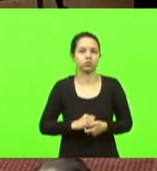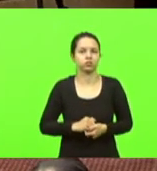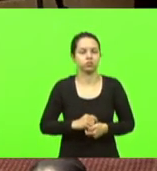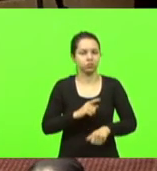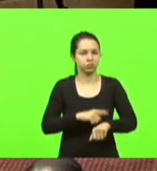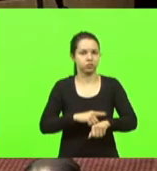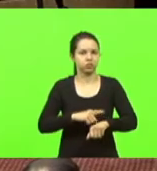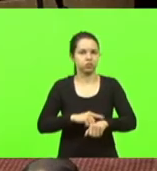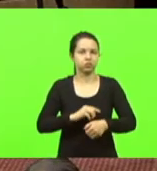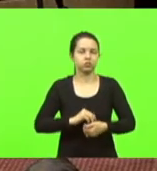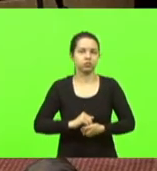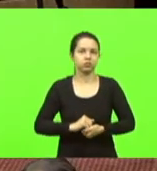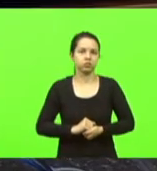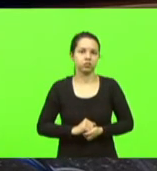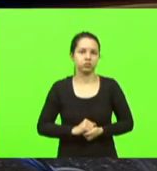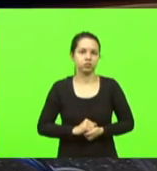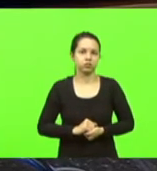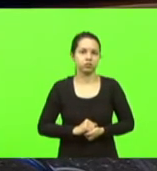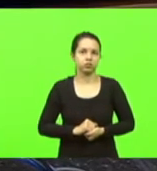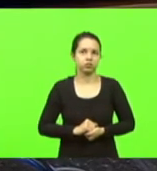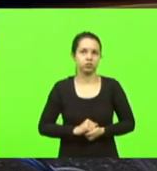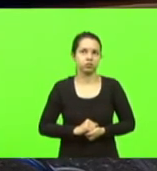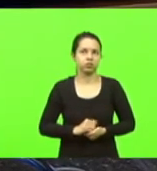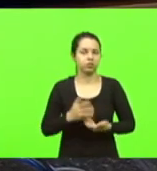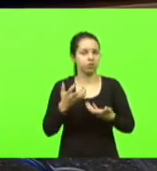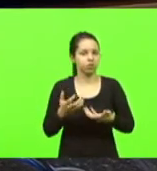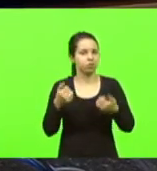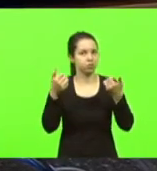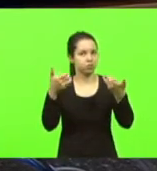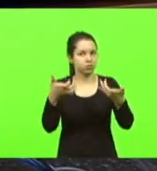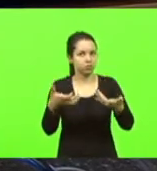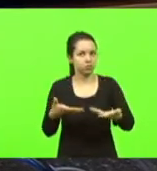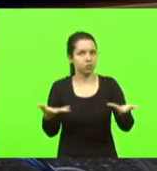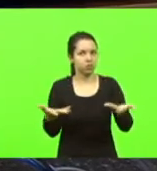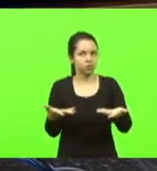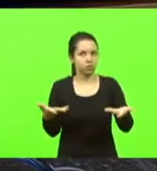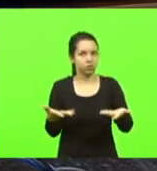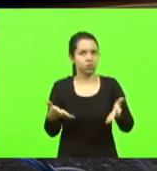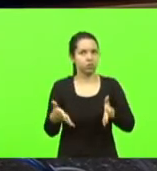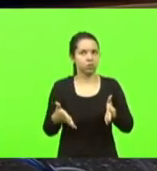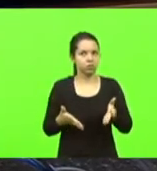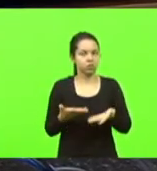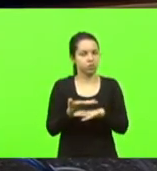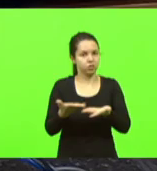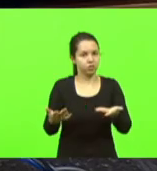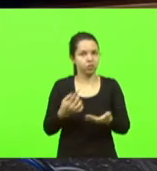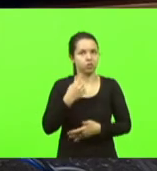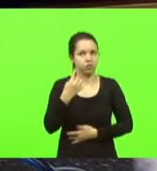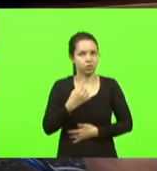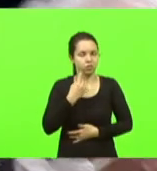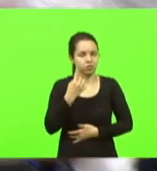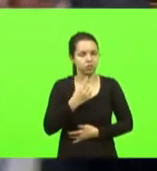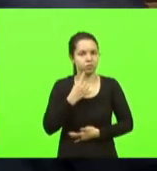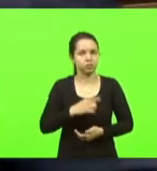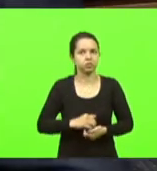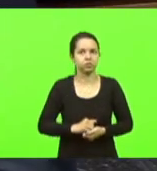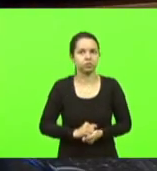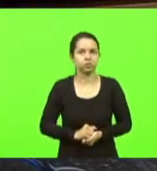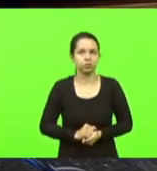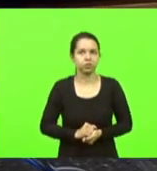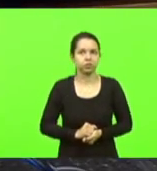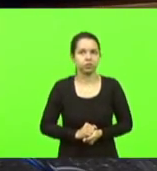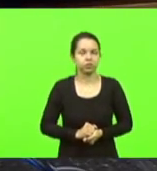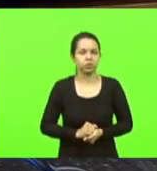tempo e eu quero dizer nesse momento aqui sua Presidente compõe executado deputadas que